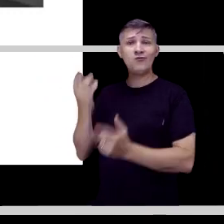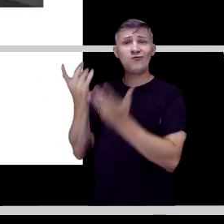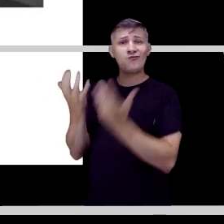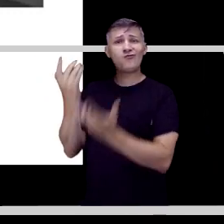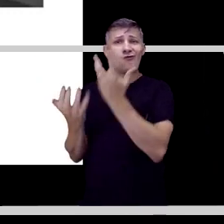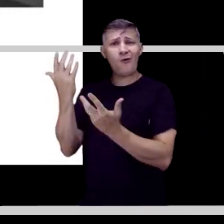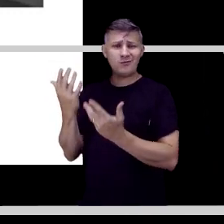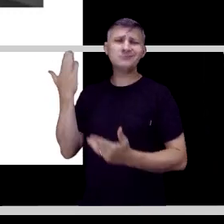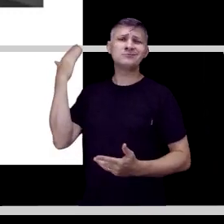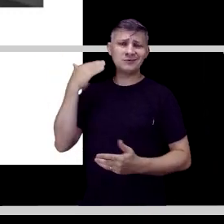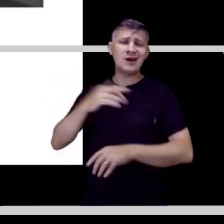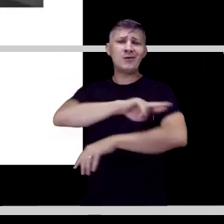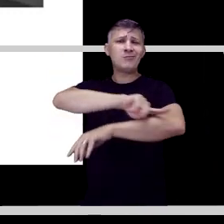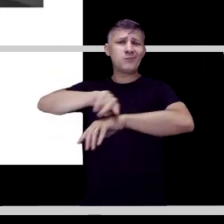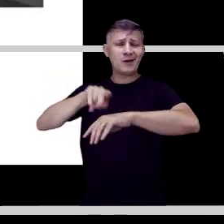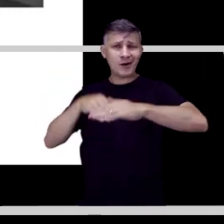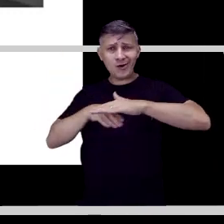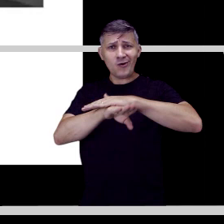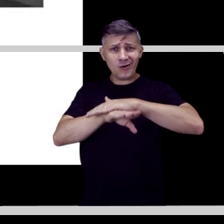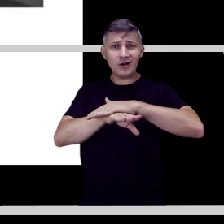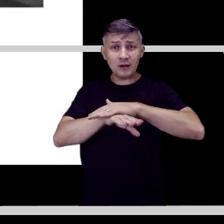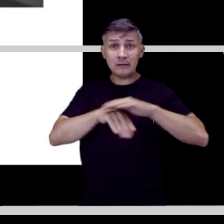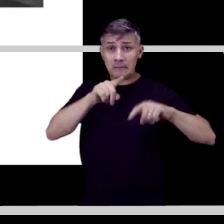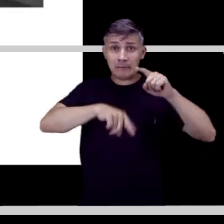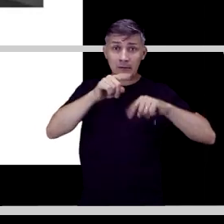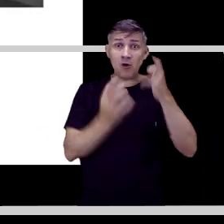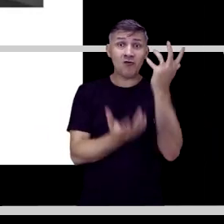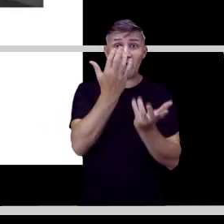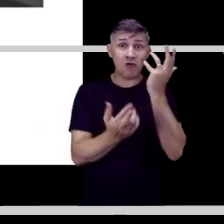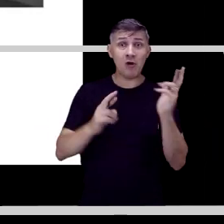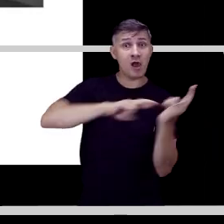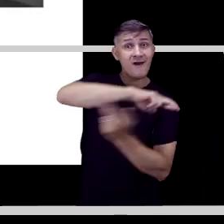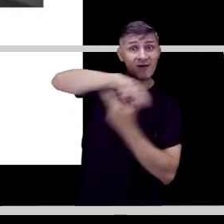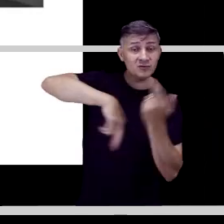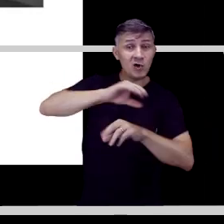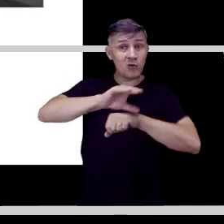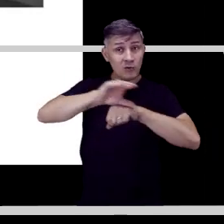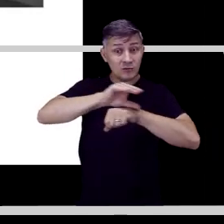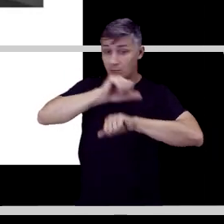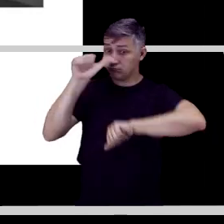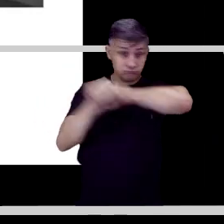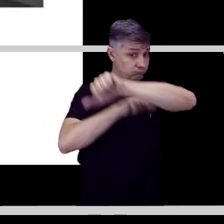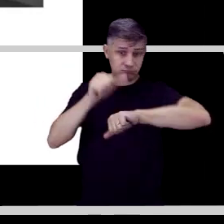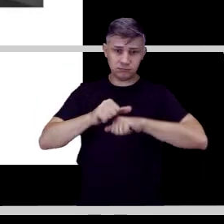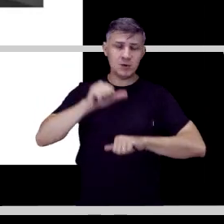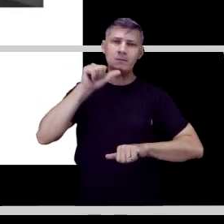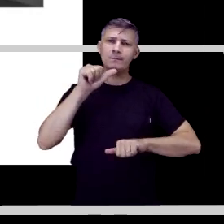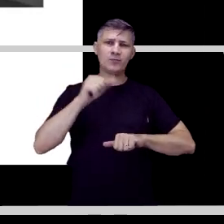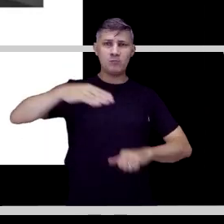Pinacoteca também num momento pegou fogo, né, na época da Revolução Constitucionalista, em que eles viraram